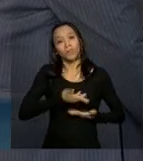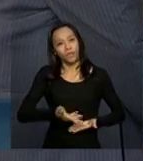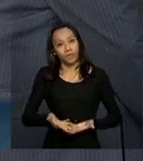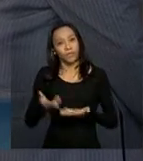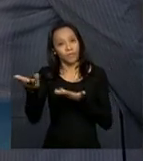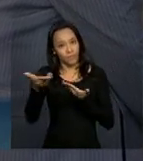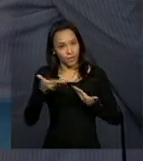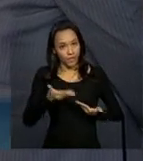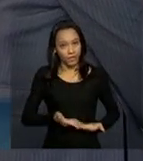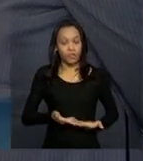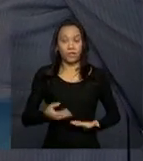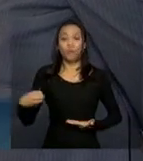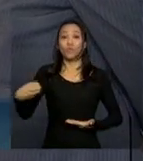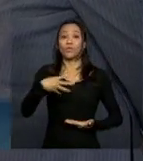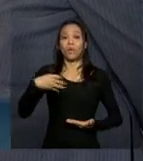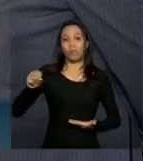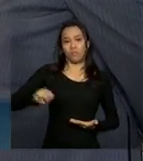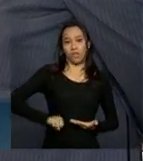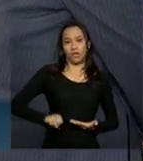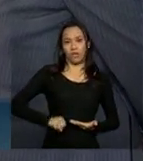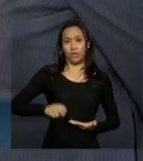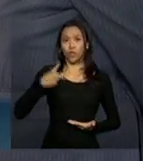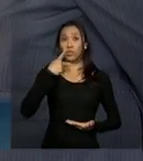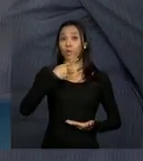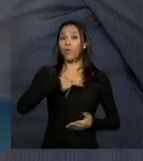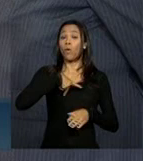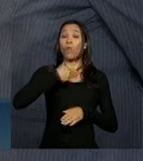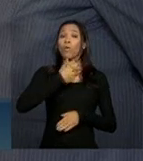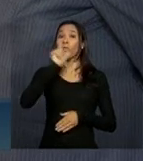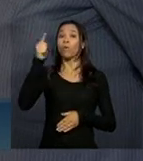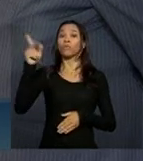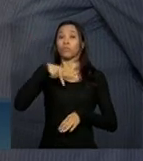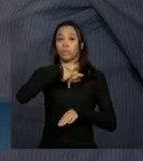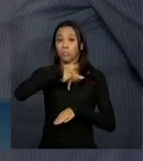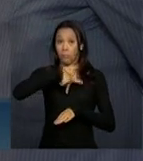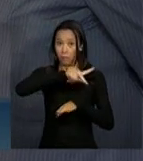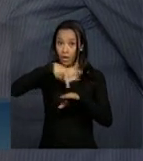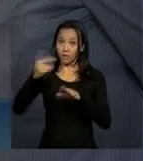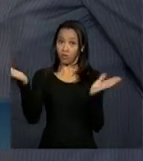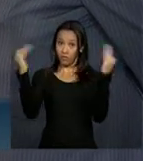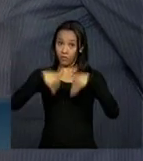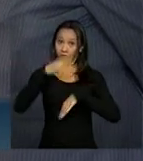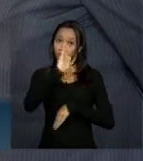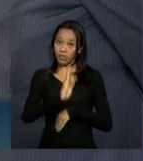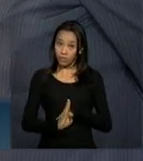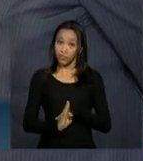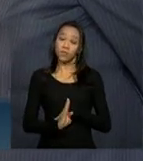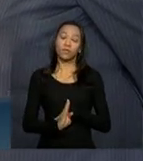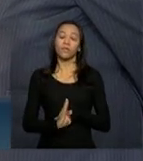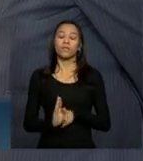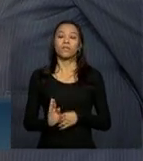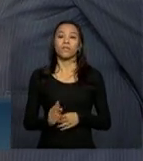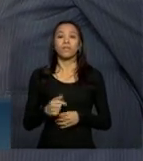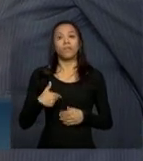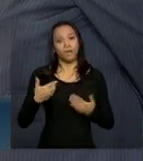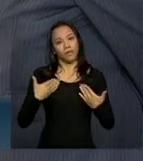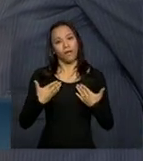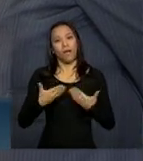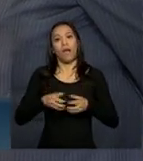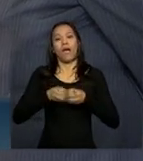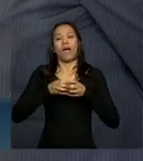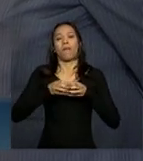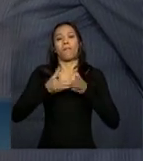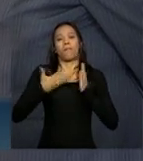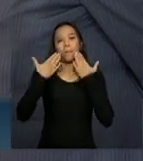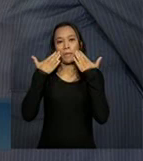embaixadores estrangeiros. E os novos embaixadores apresentam a equipe que vai atuar com